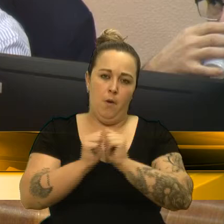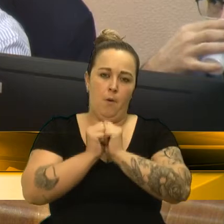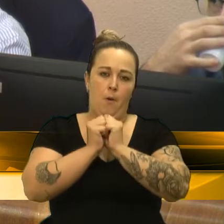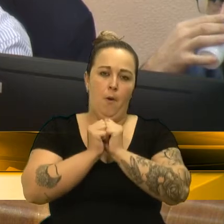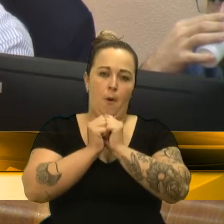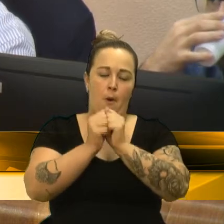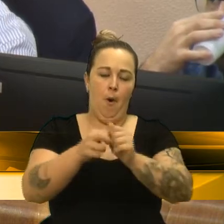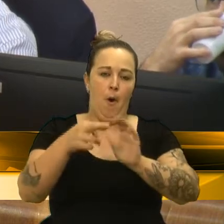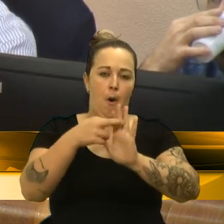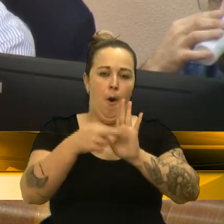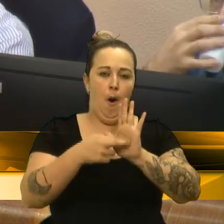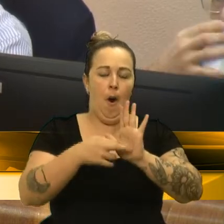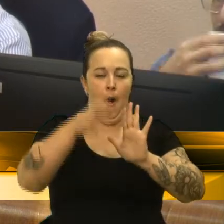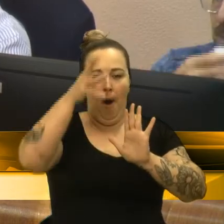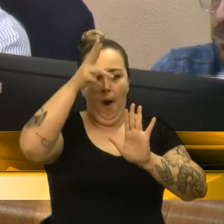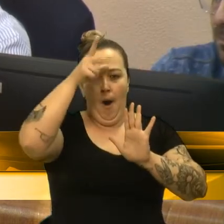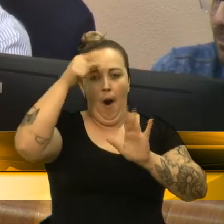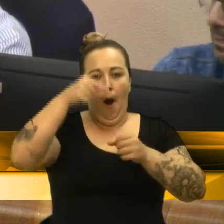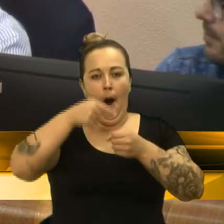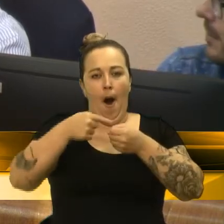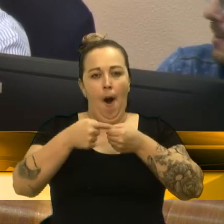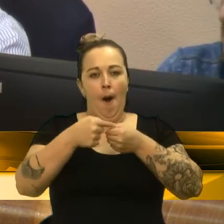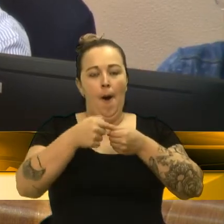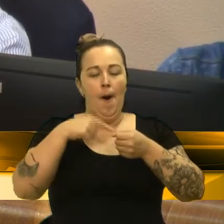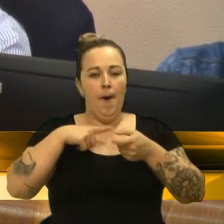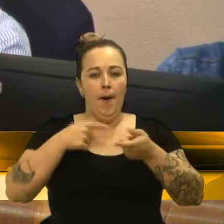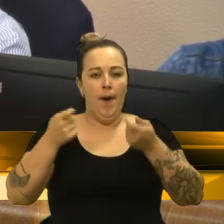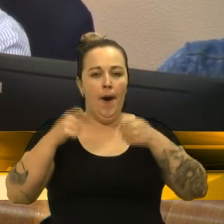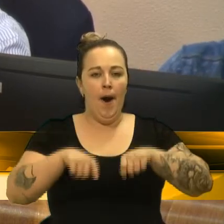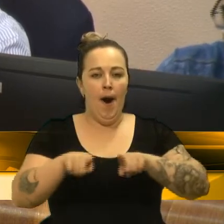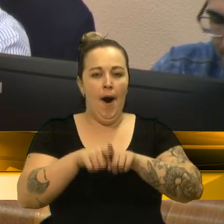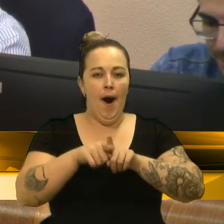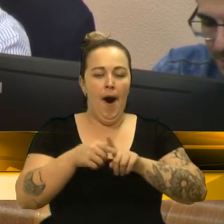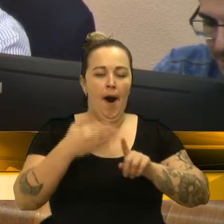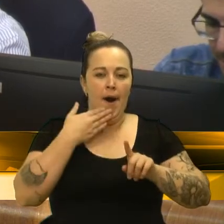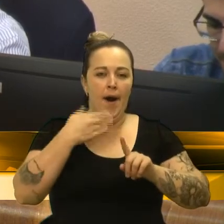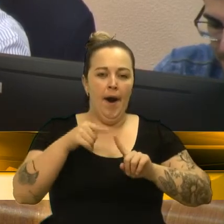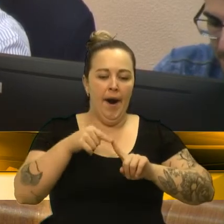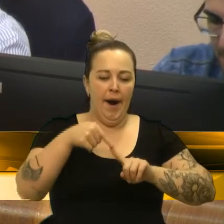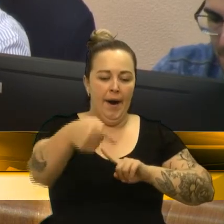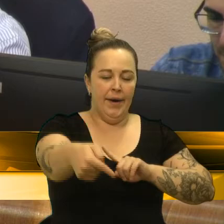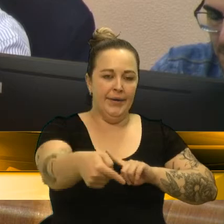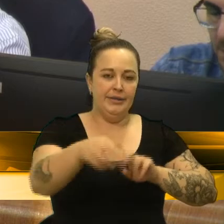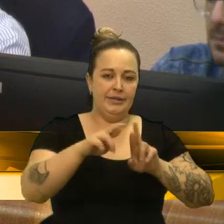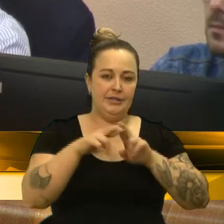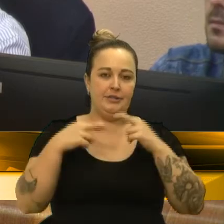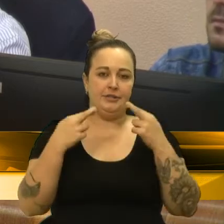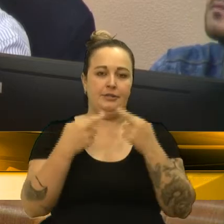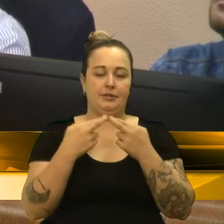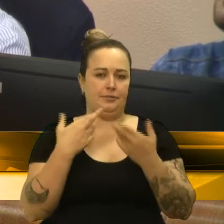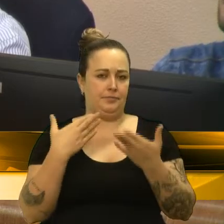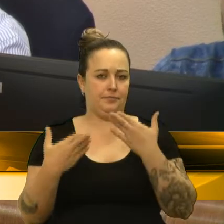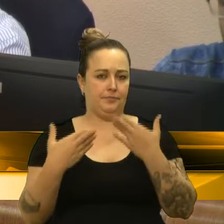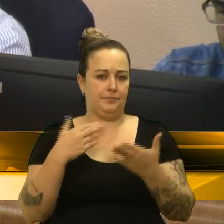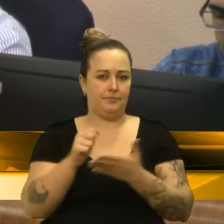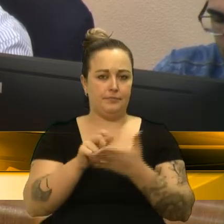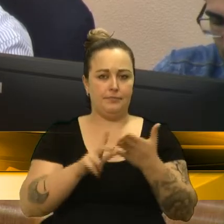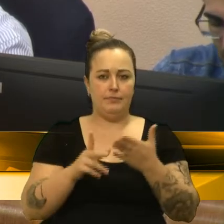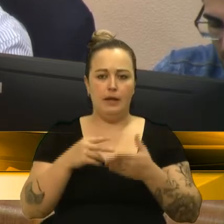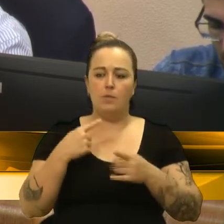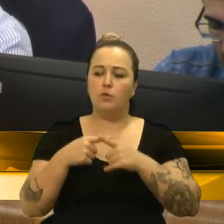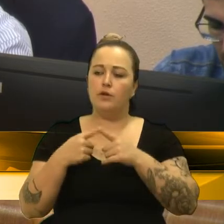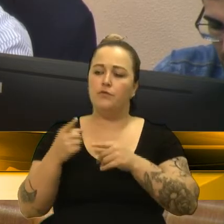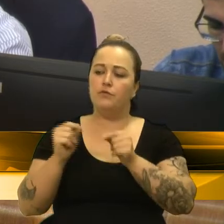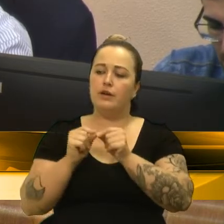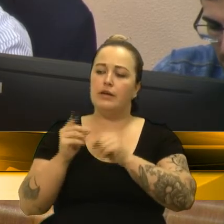Internos das câmaras municipais. Questionar a possibilidade ou não de adiamento da sessão é o mesmo que questionar os dias de realização da